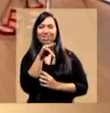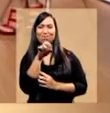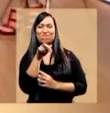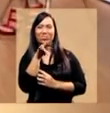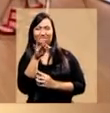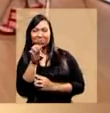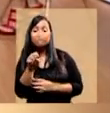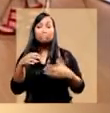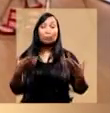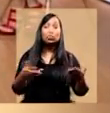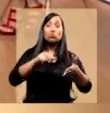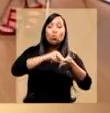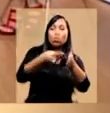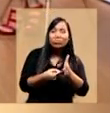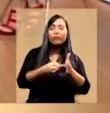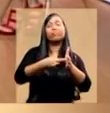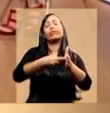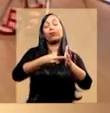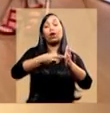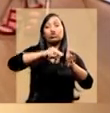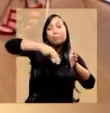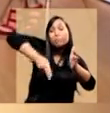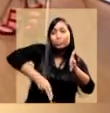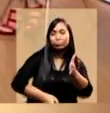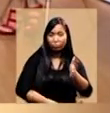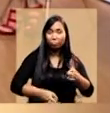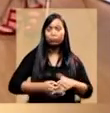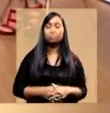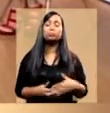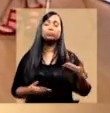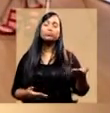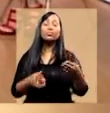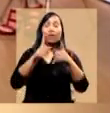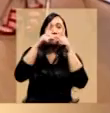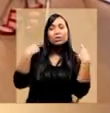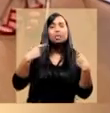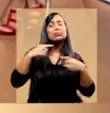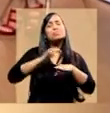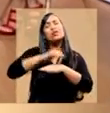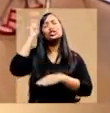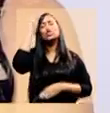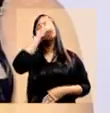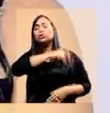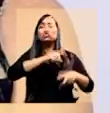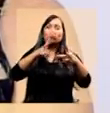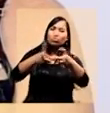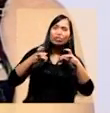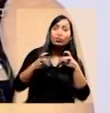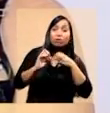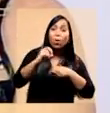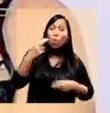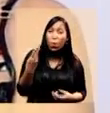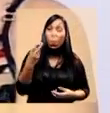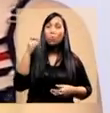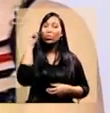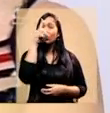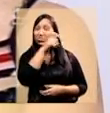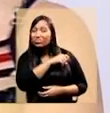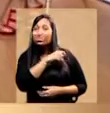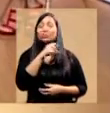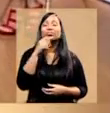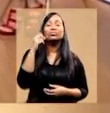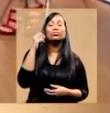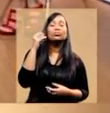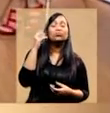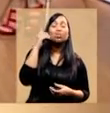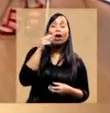palavra, o conceito é muito maior que isso, muito não maior é? que isso. Ô, Maurinho, essa é a violência mais difícil de detectar ou mais ou que psicológica. demora mais